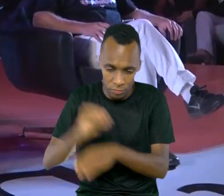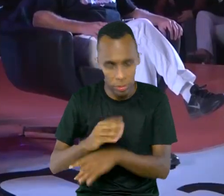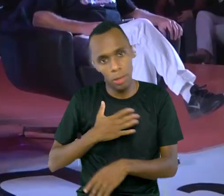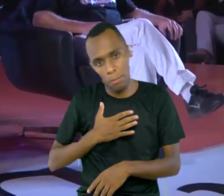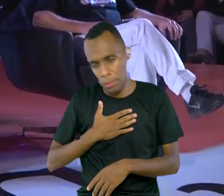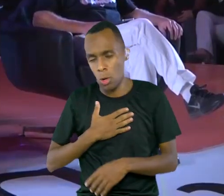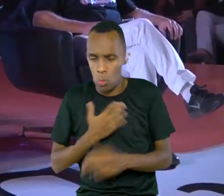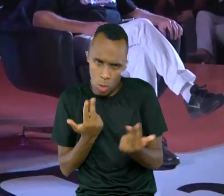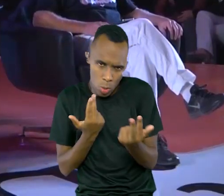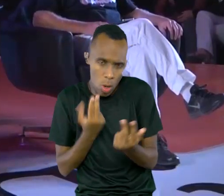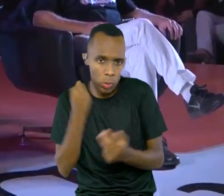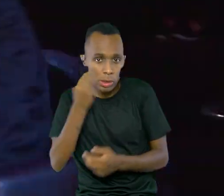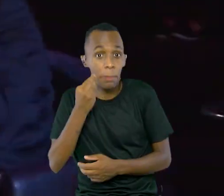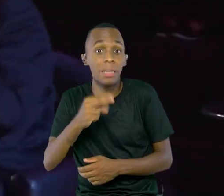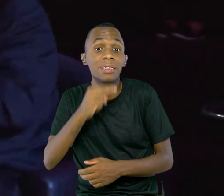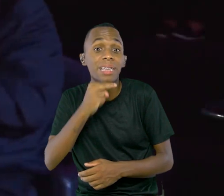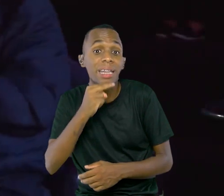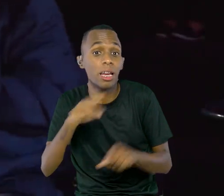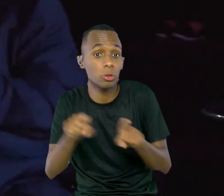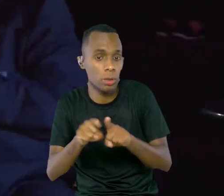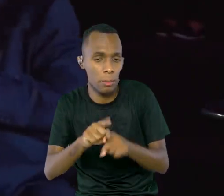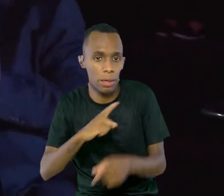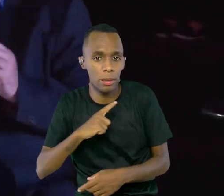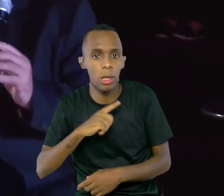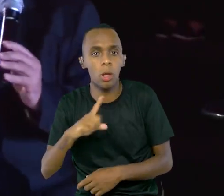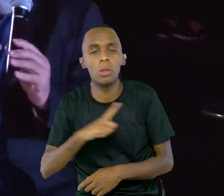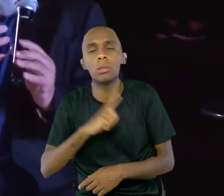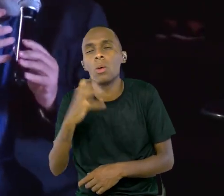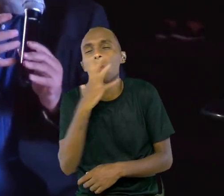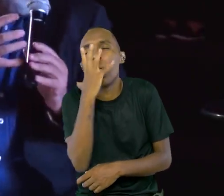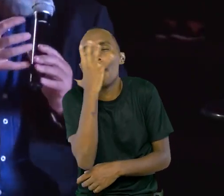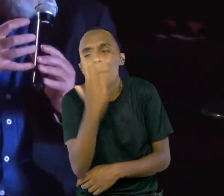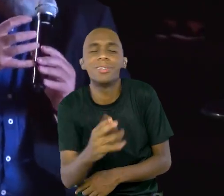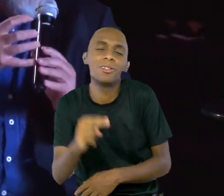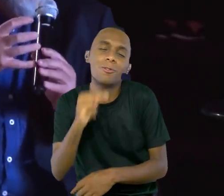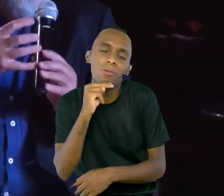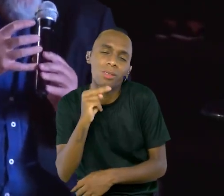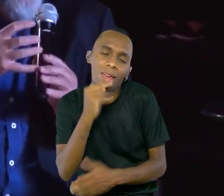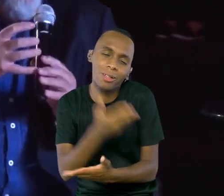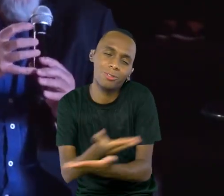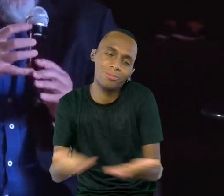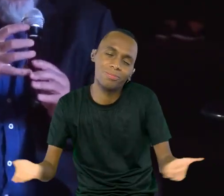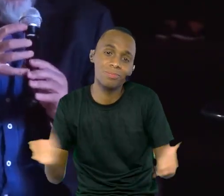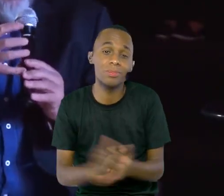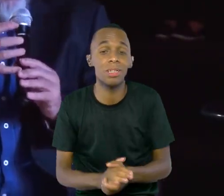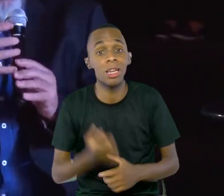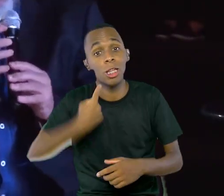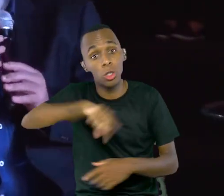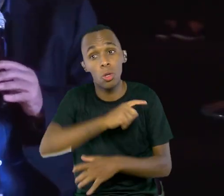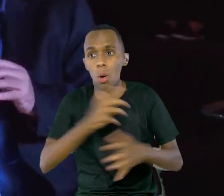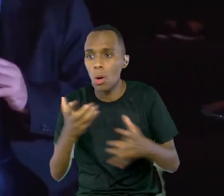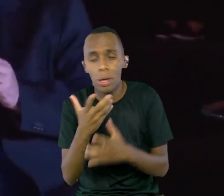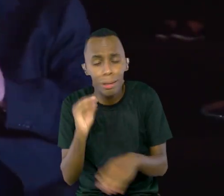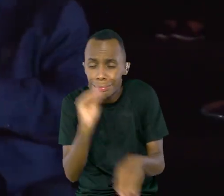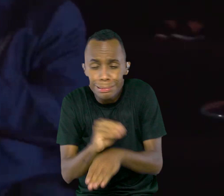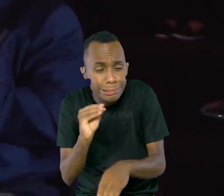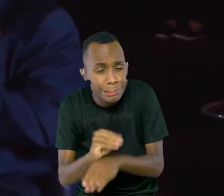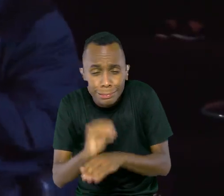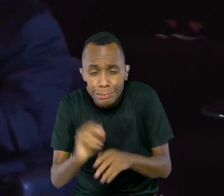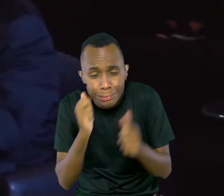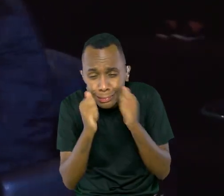dos nossos filhos, ou no meu caso também, dos meus netos. A gente tem uma paixão tão grande por eles, que a gente